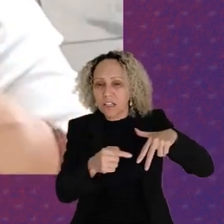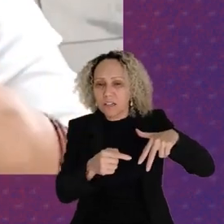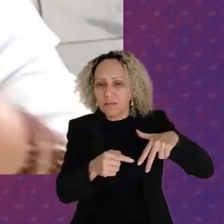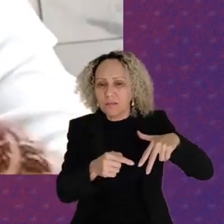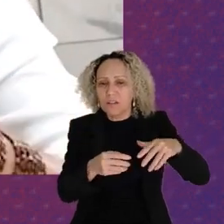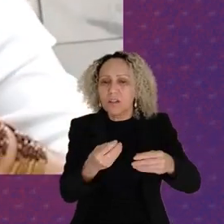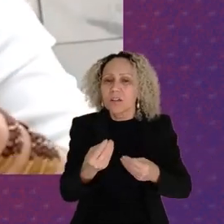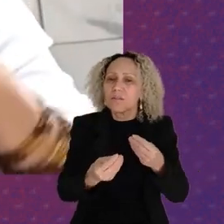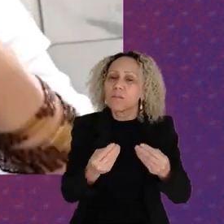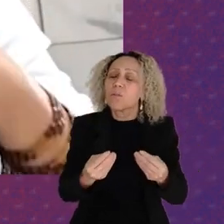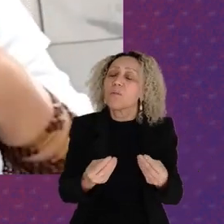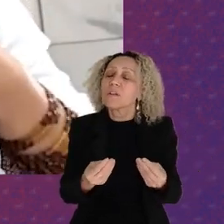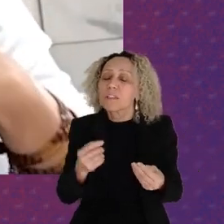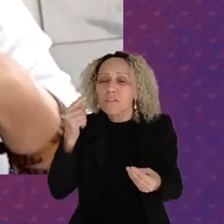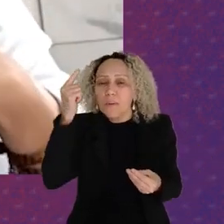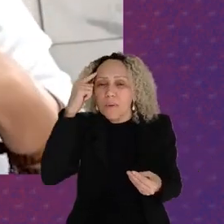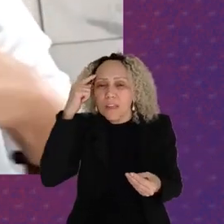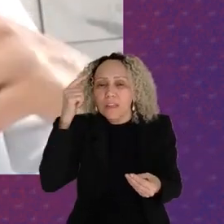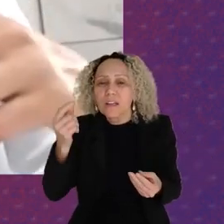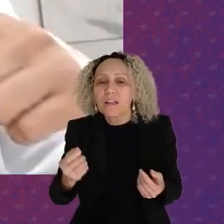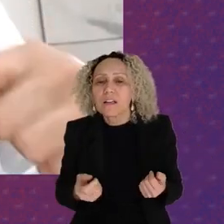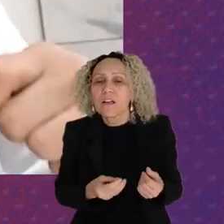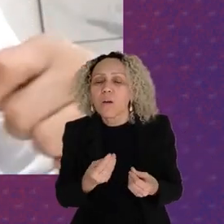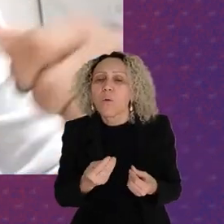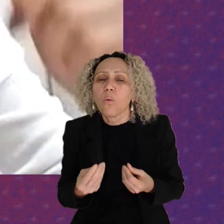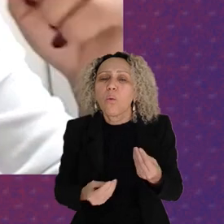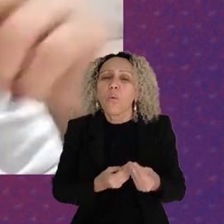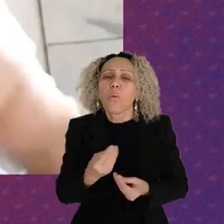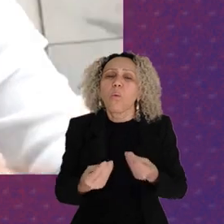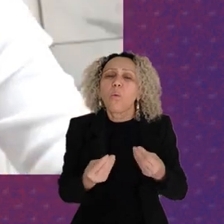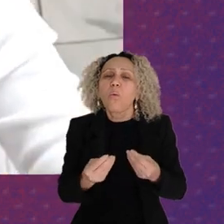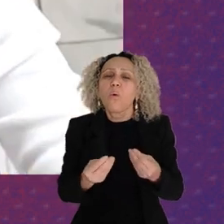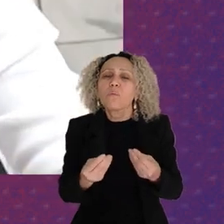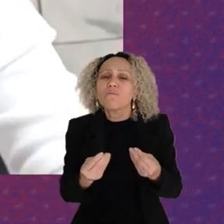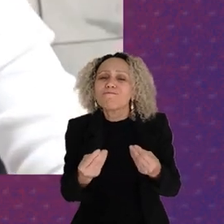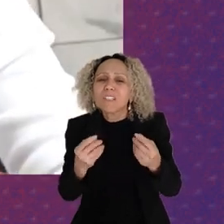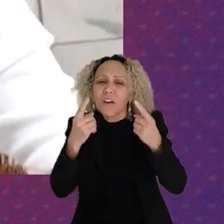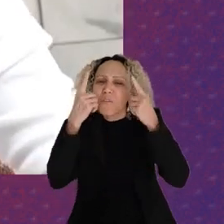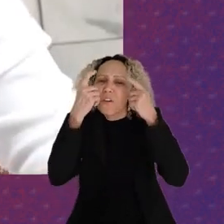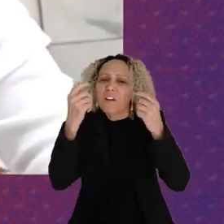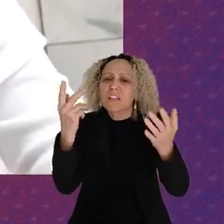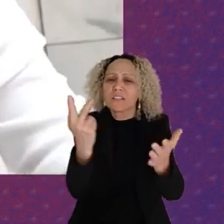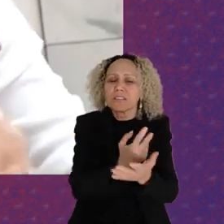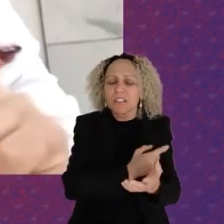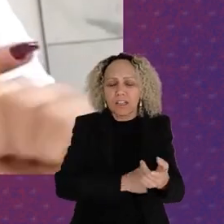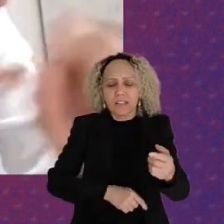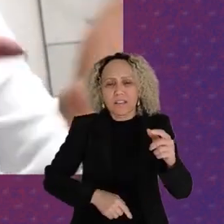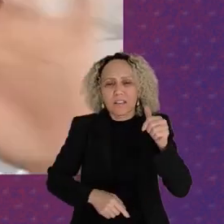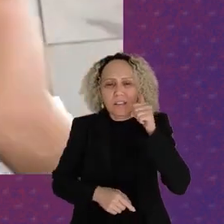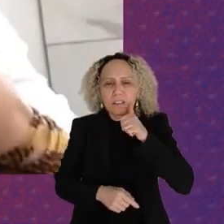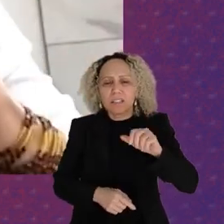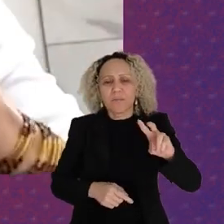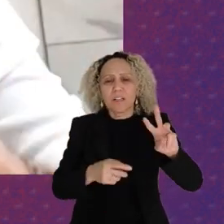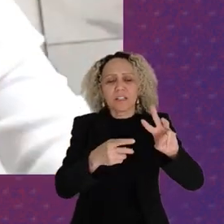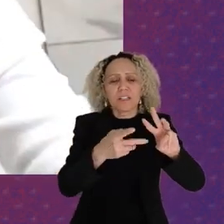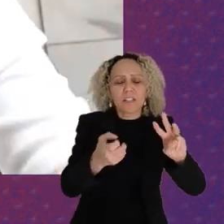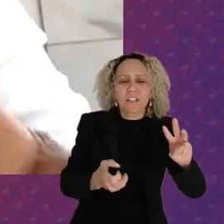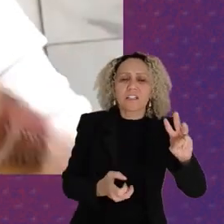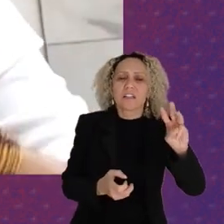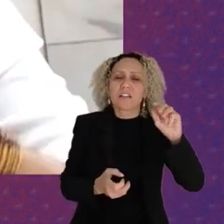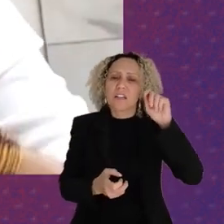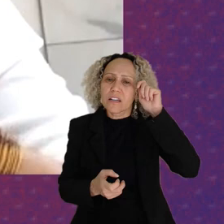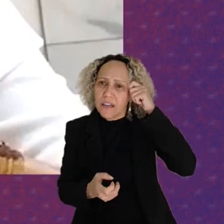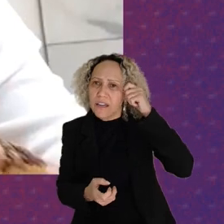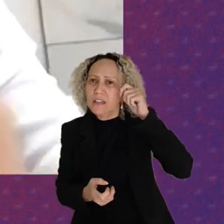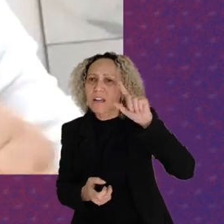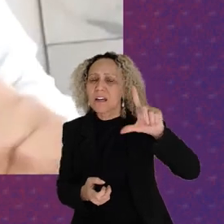pense sempre como que essa violência se dá para mulheres indígenas, para mulheres negras, para mulheres lésbicas,